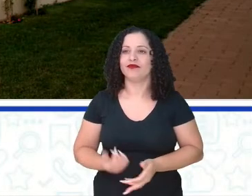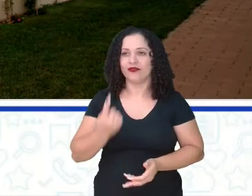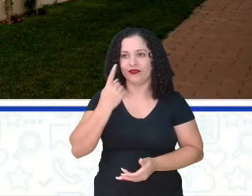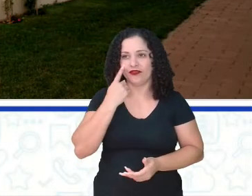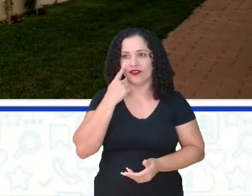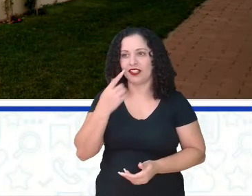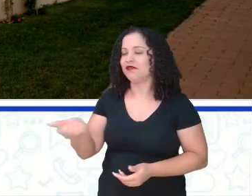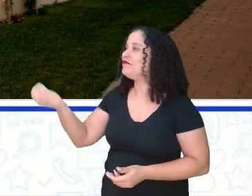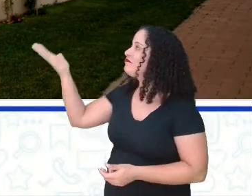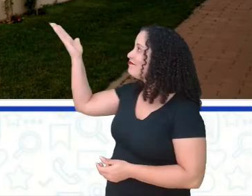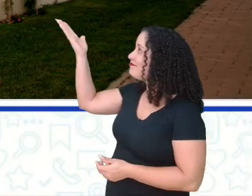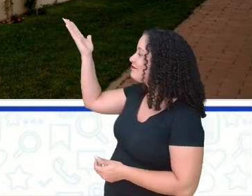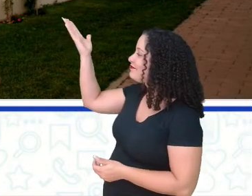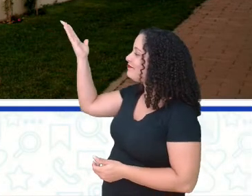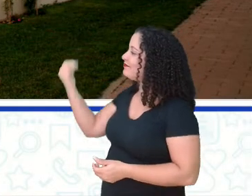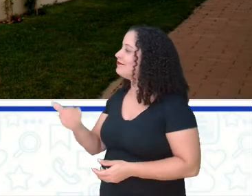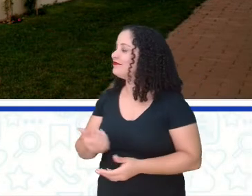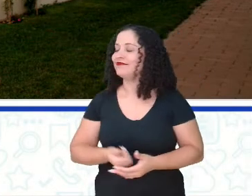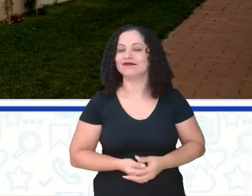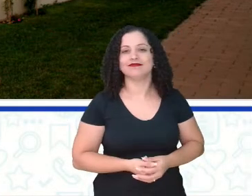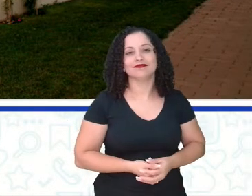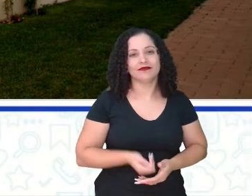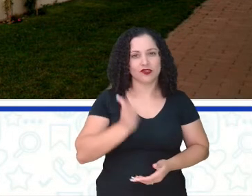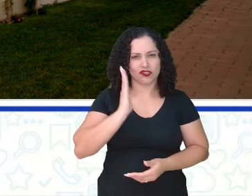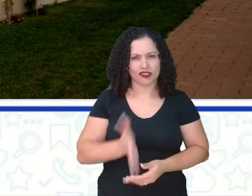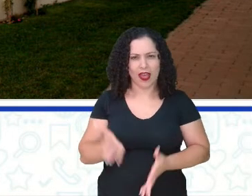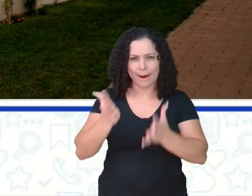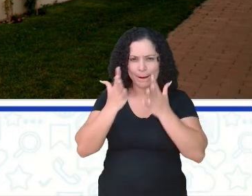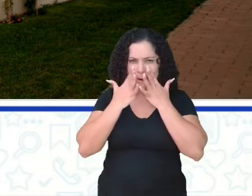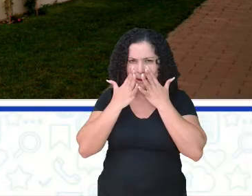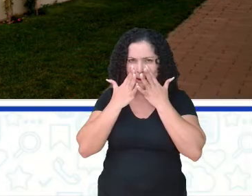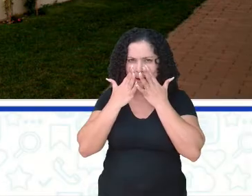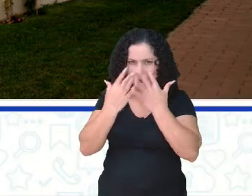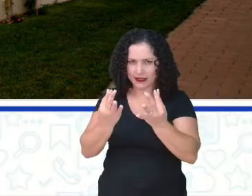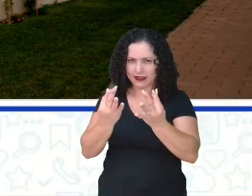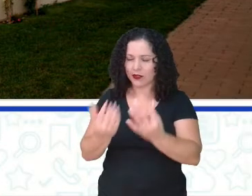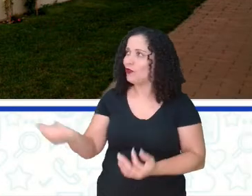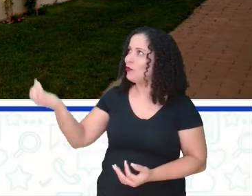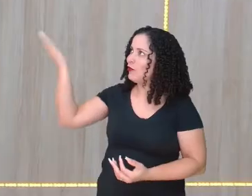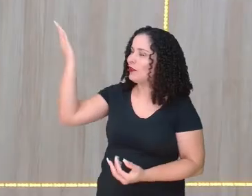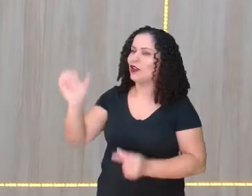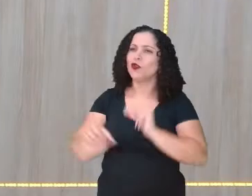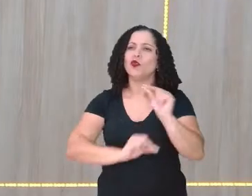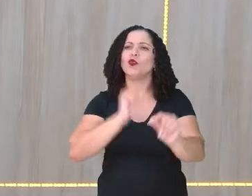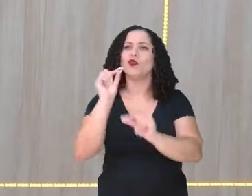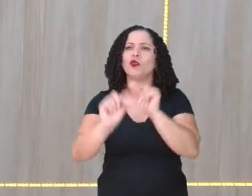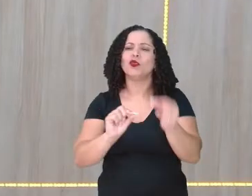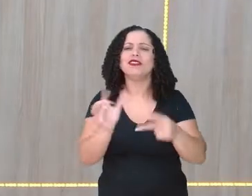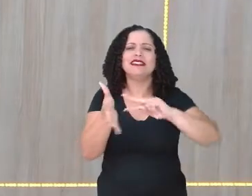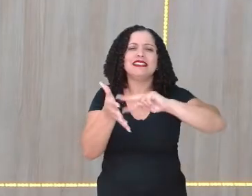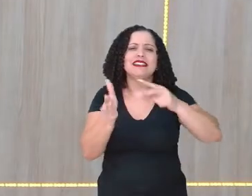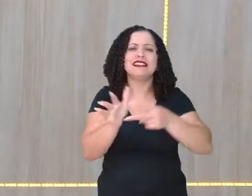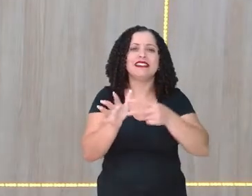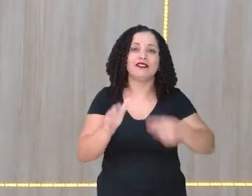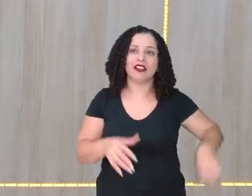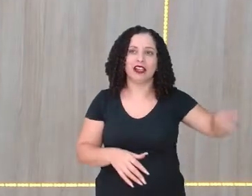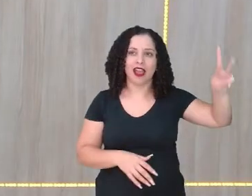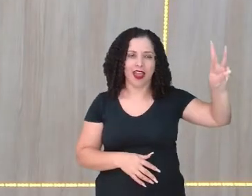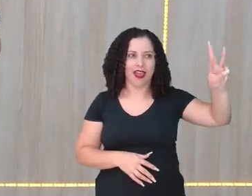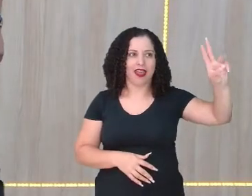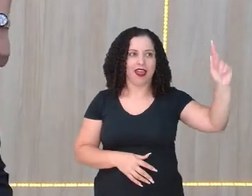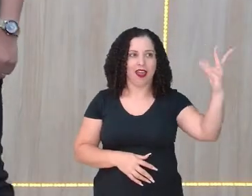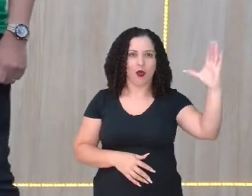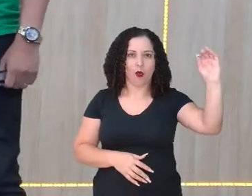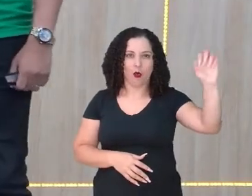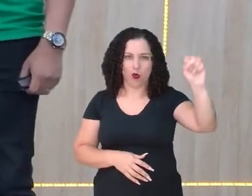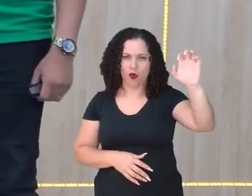is this? Você prestou atenção sobre o que significa whose? Lá no comecinho da aula eu falei para vocês, tá